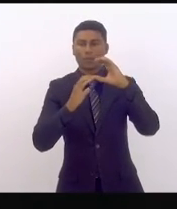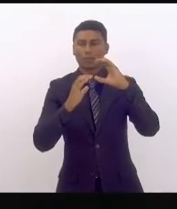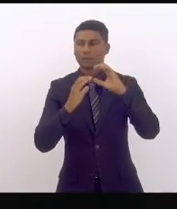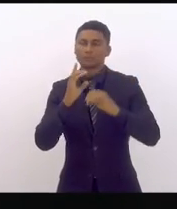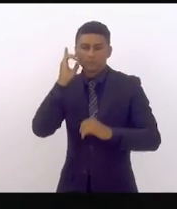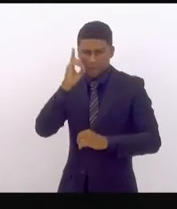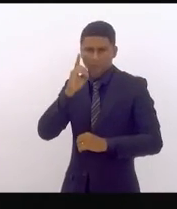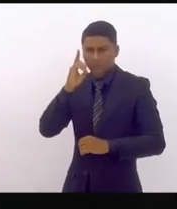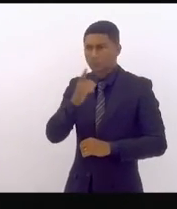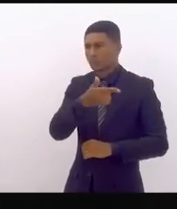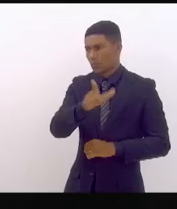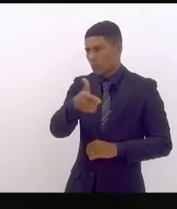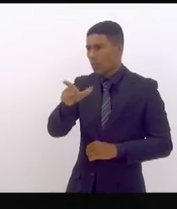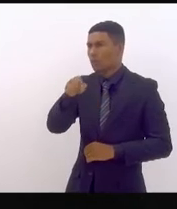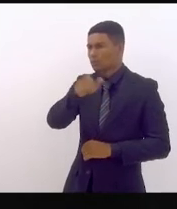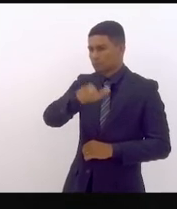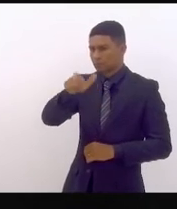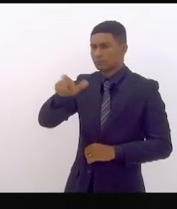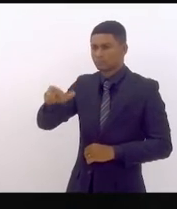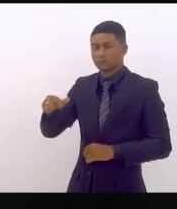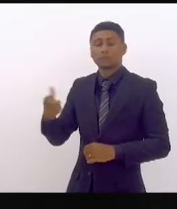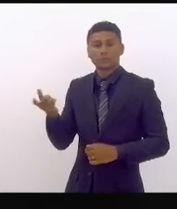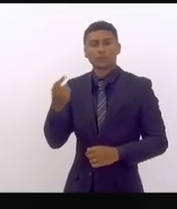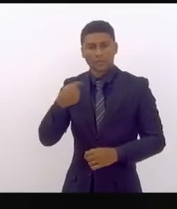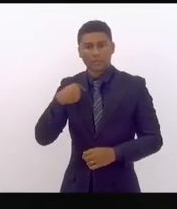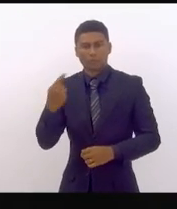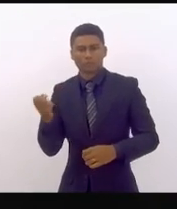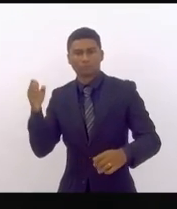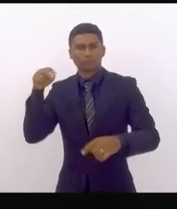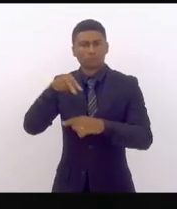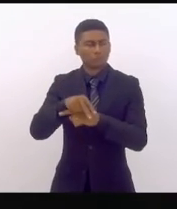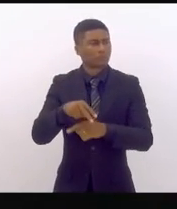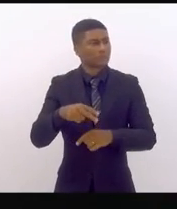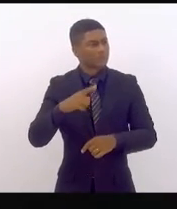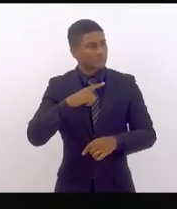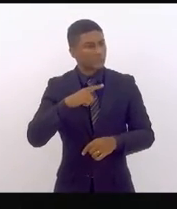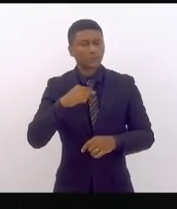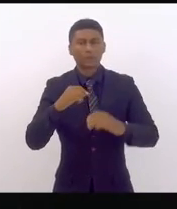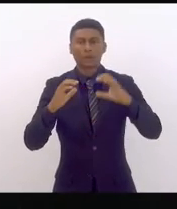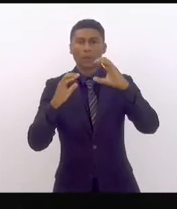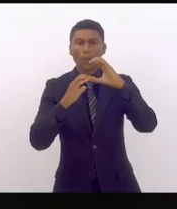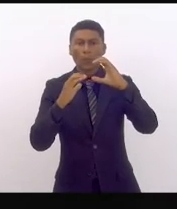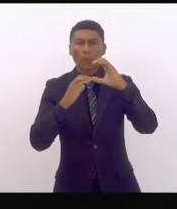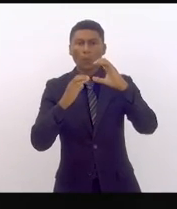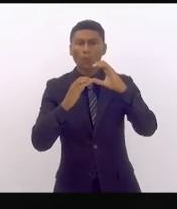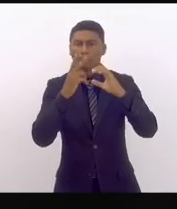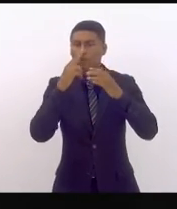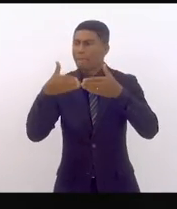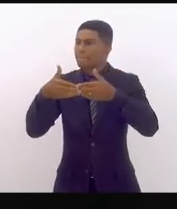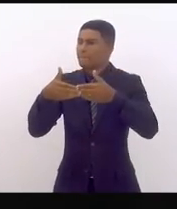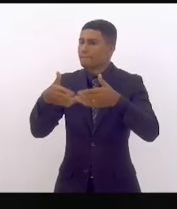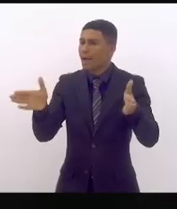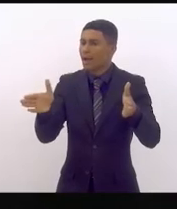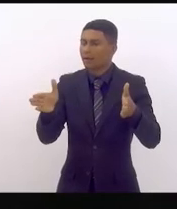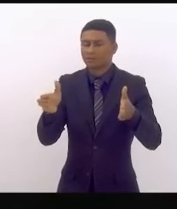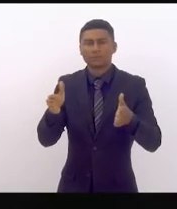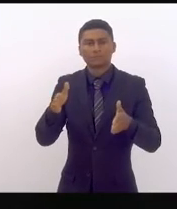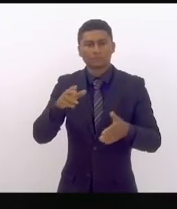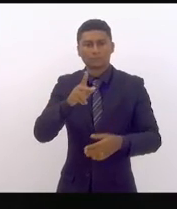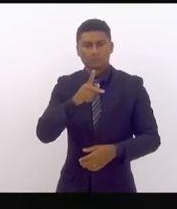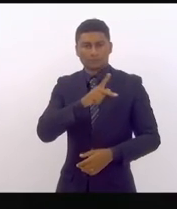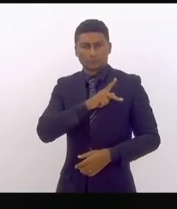deputados quando Assumimos aqui tinha concursos em aberto para ser inspirados da Polícia Militar do concurso de